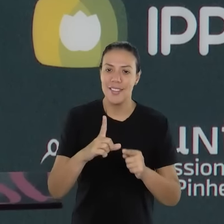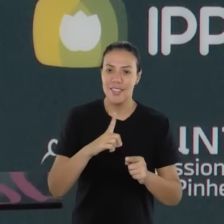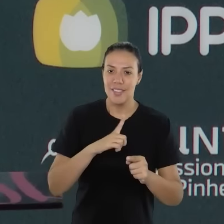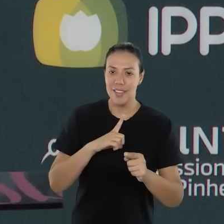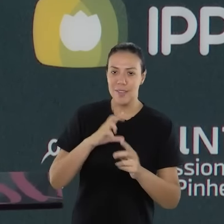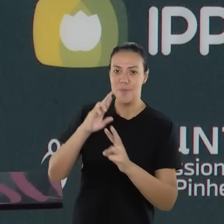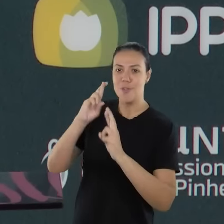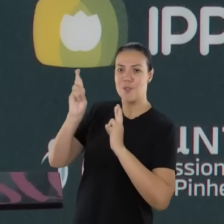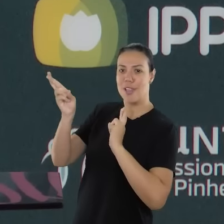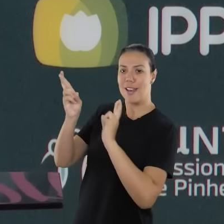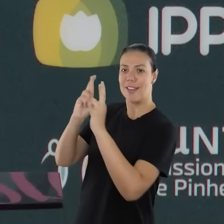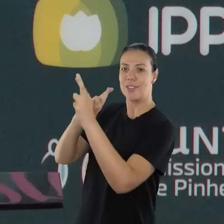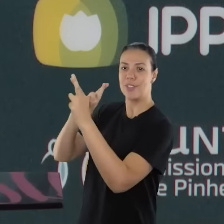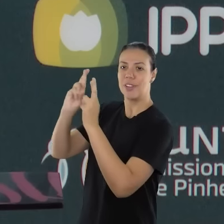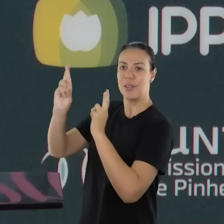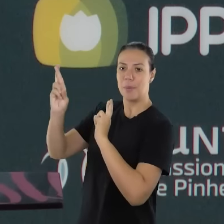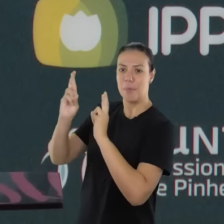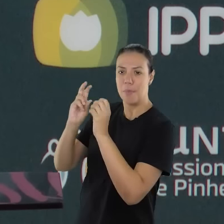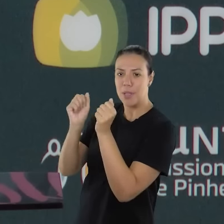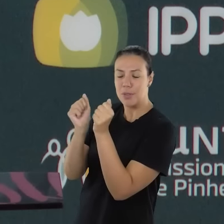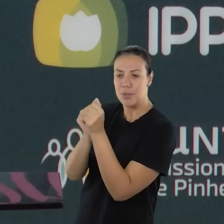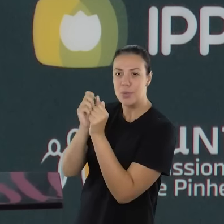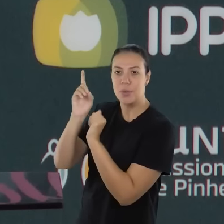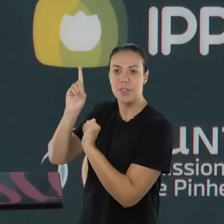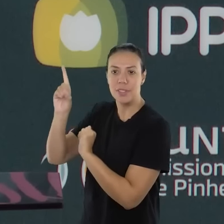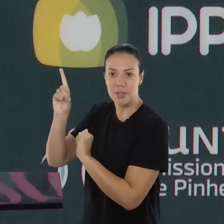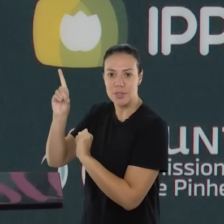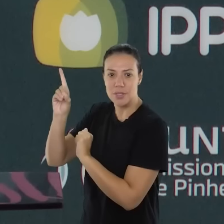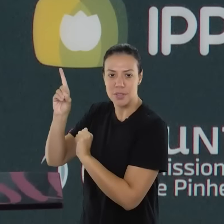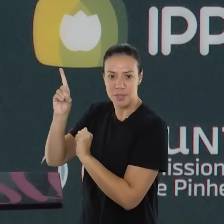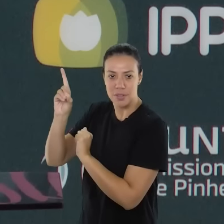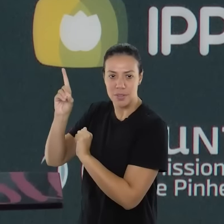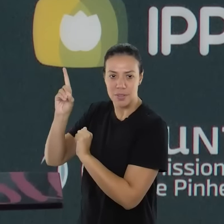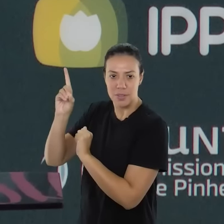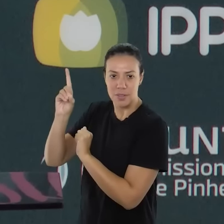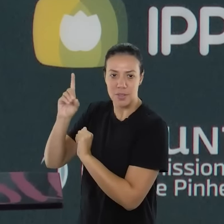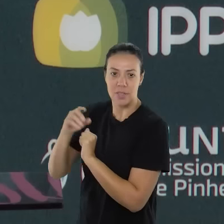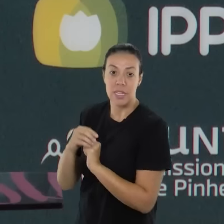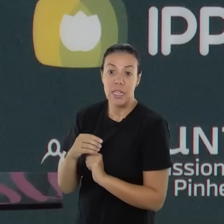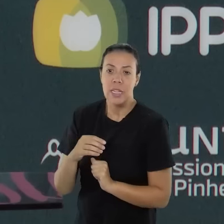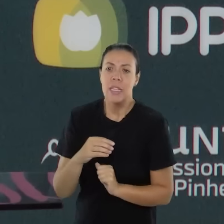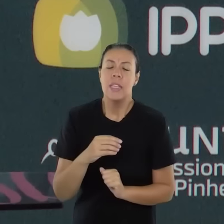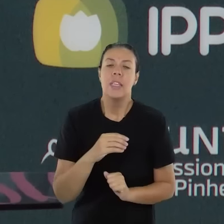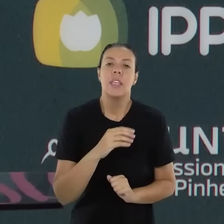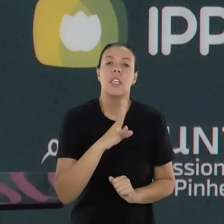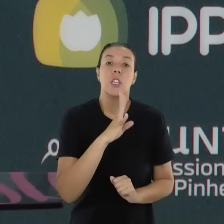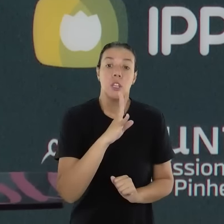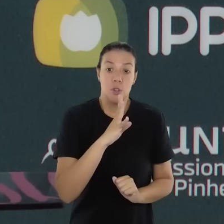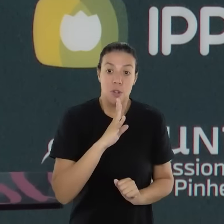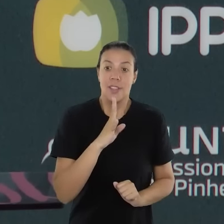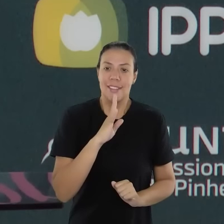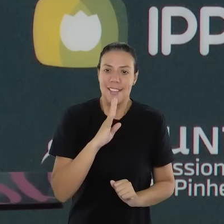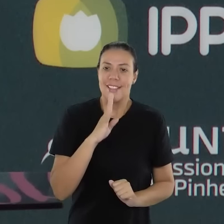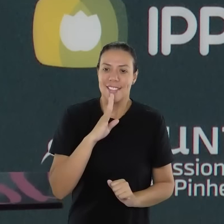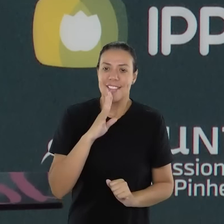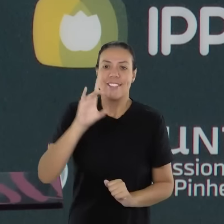Deus. E nesse relacionamento pessoal com Deus, fundamentado no conhecimento do verdadeiro